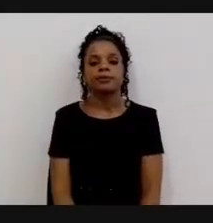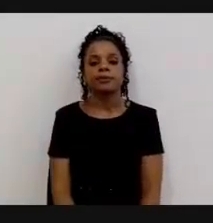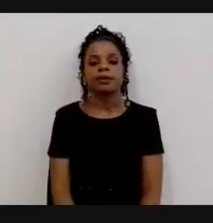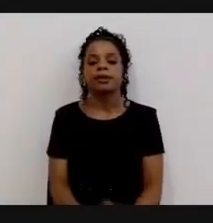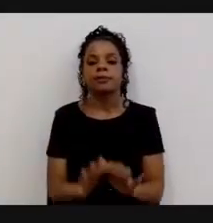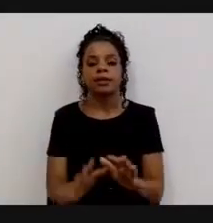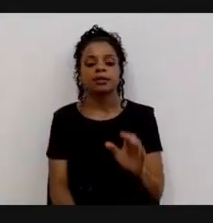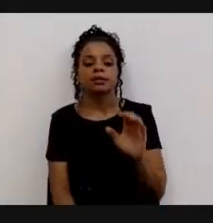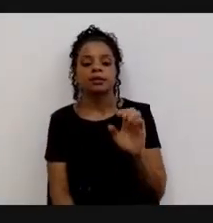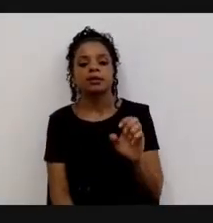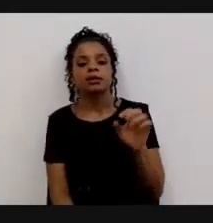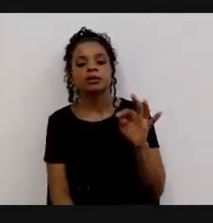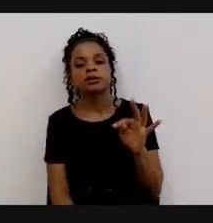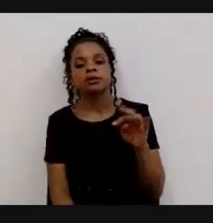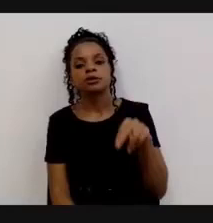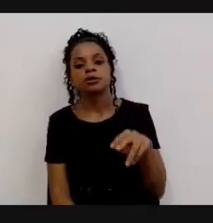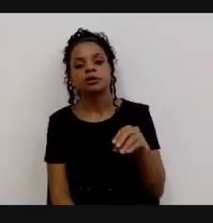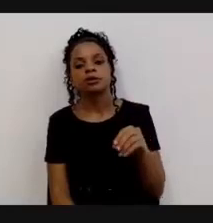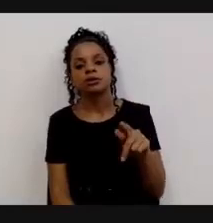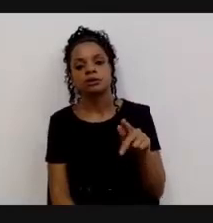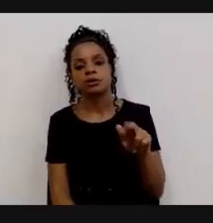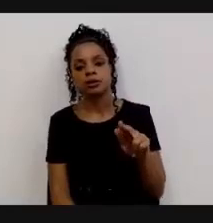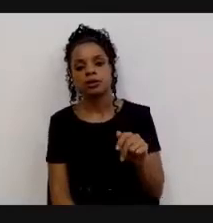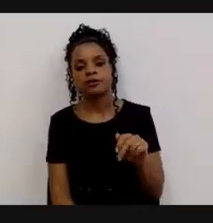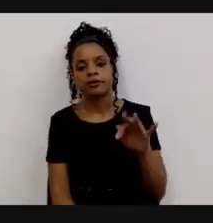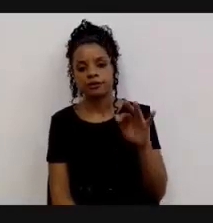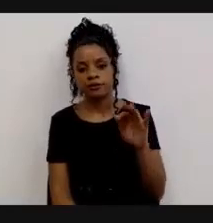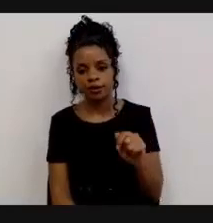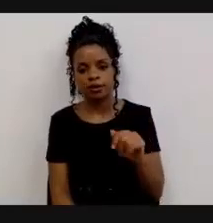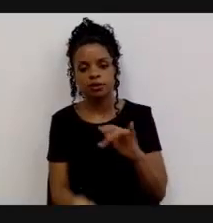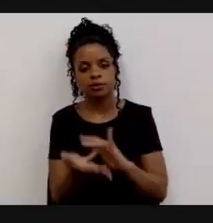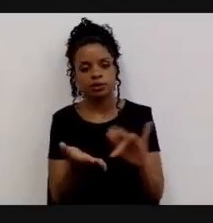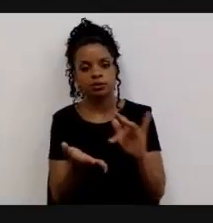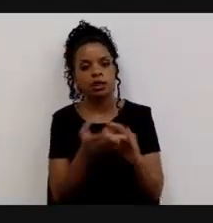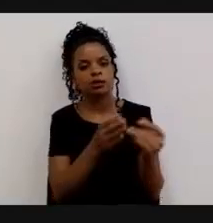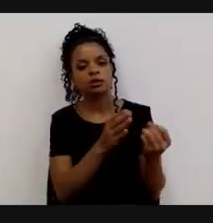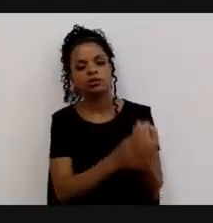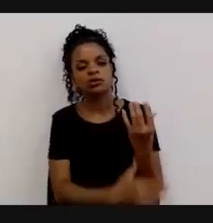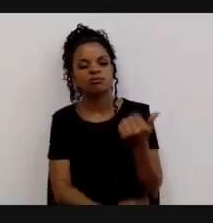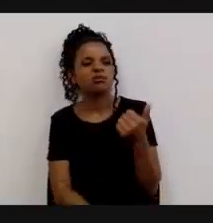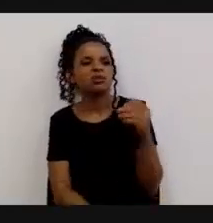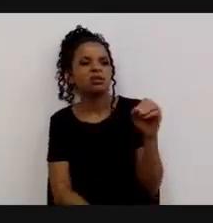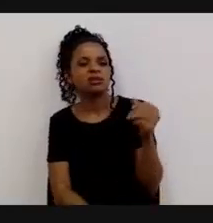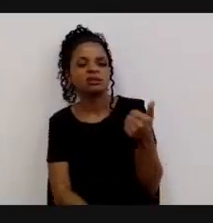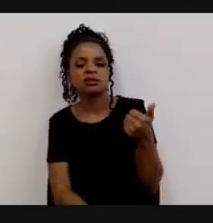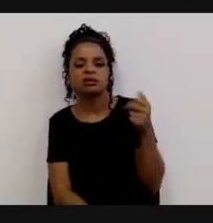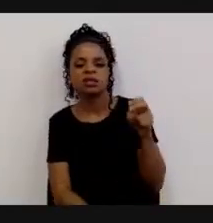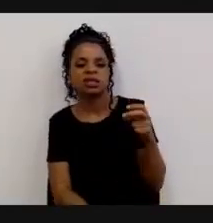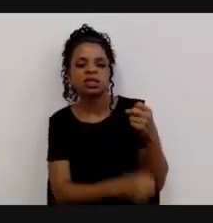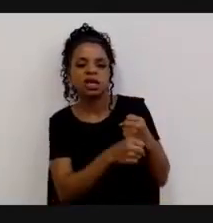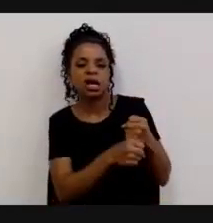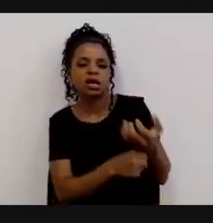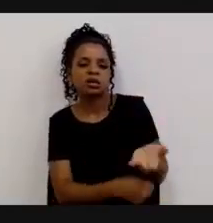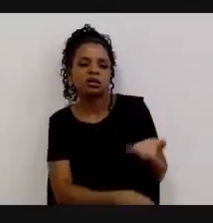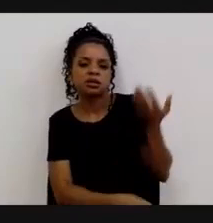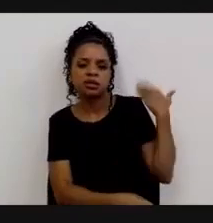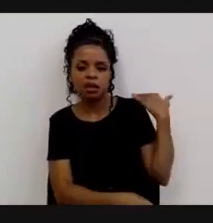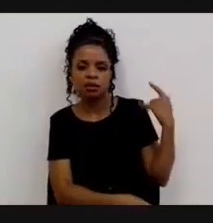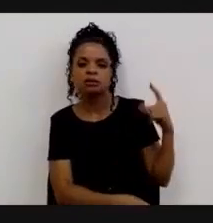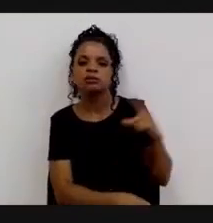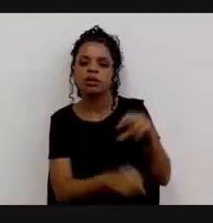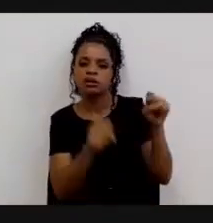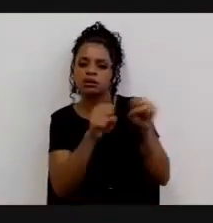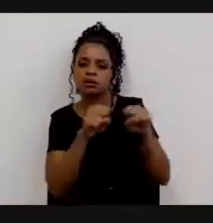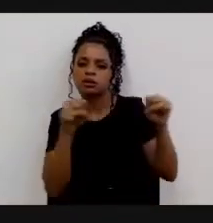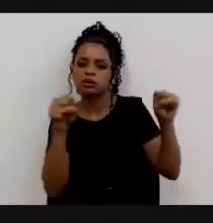A etnografia digital, ela surge há coisa de uns 10, 15 anos atrás, existem até sistemas já